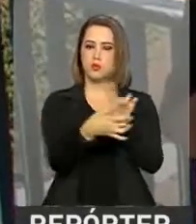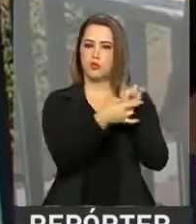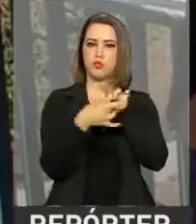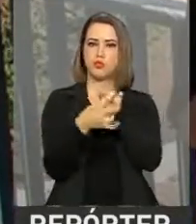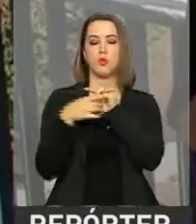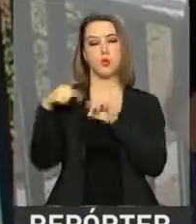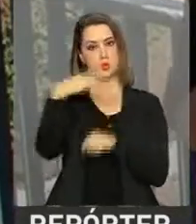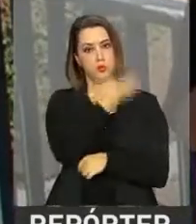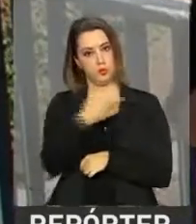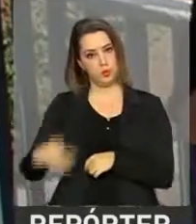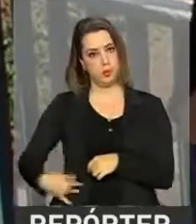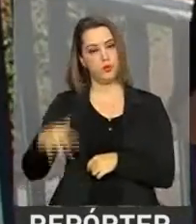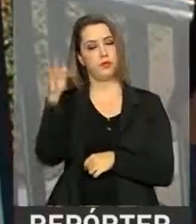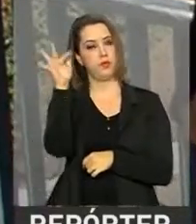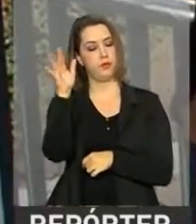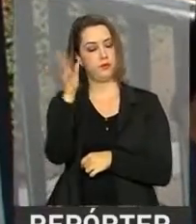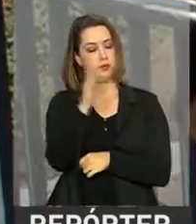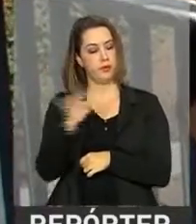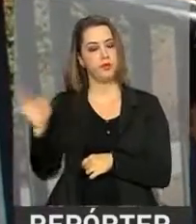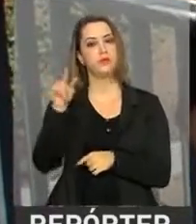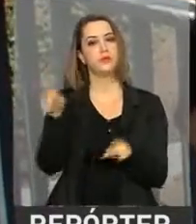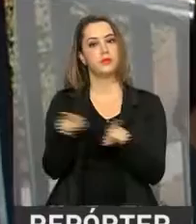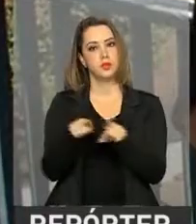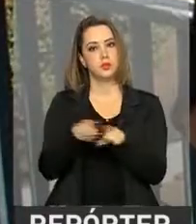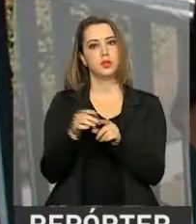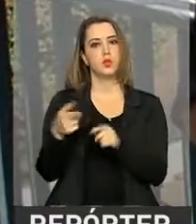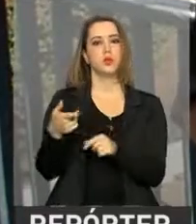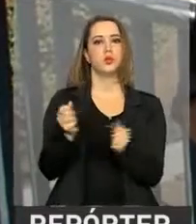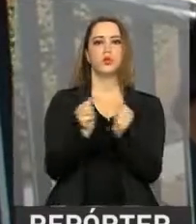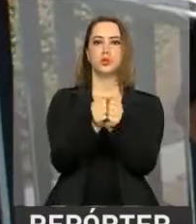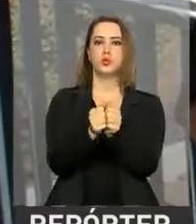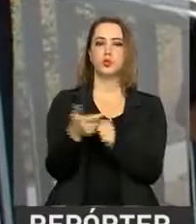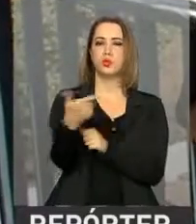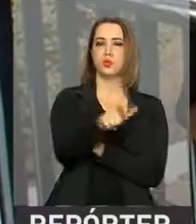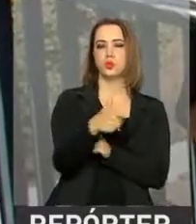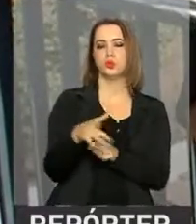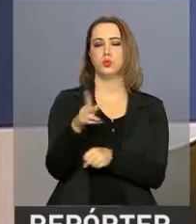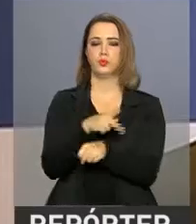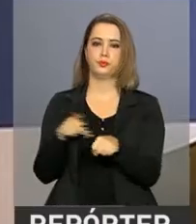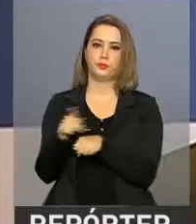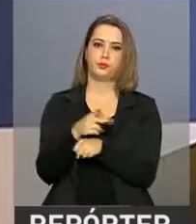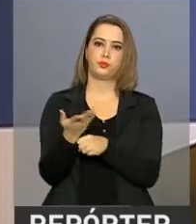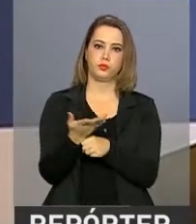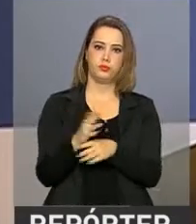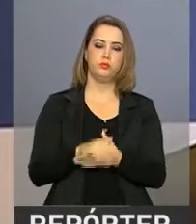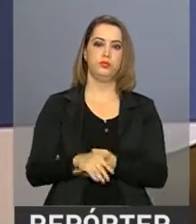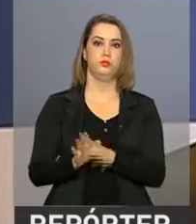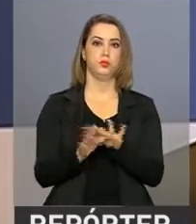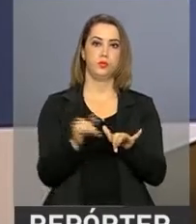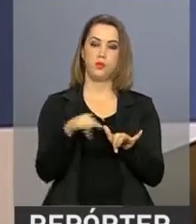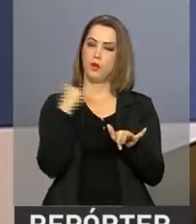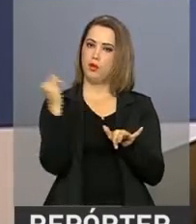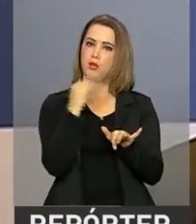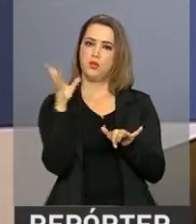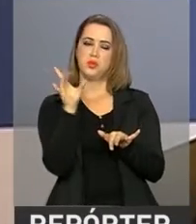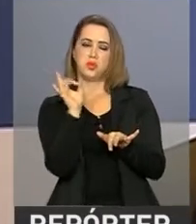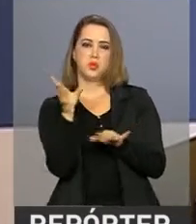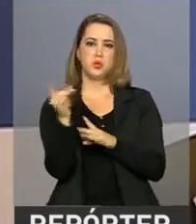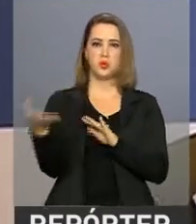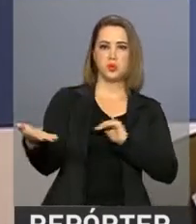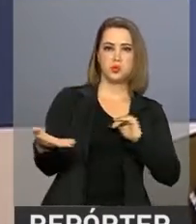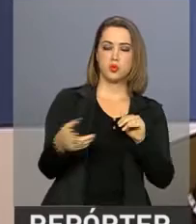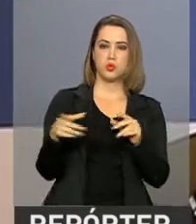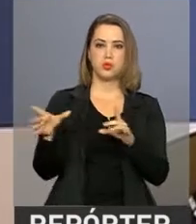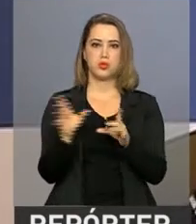brasileiro pode ajudar a alavancar ainda mais esses números o importante não é só negocial importante é fechar